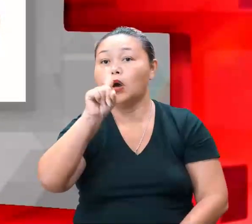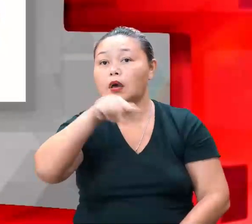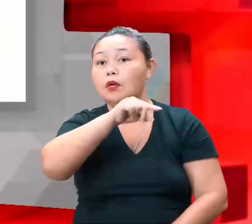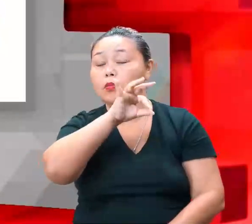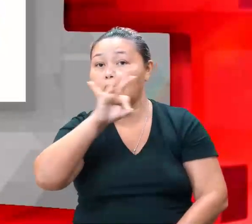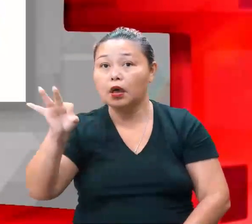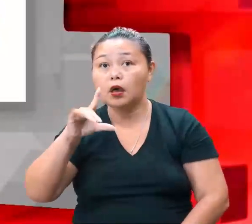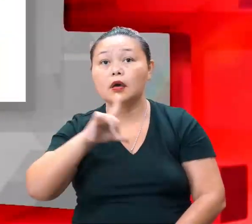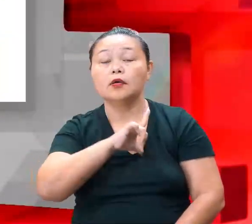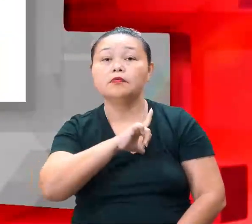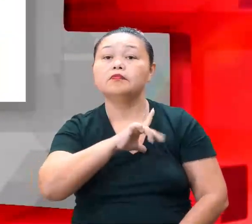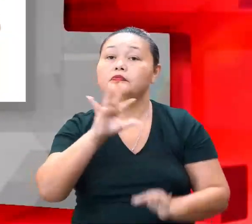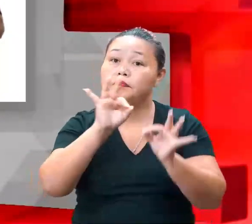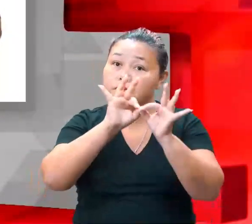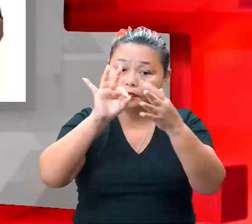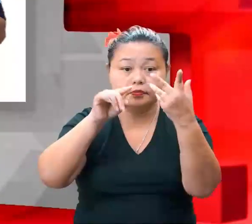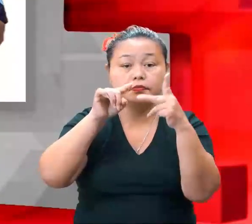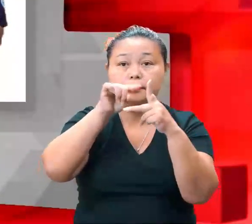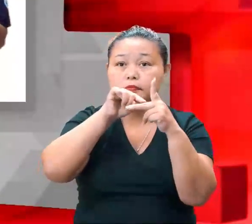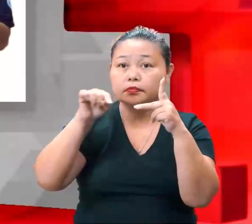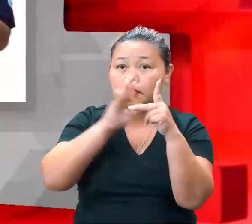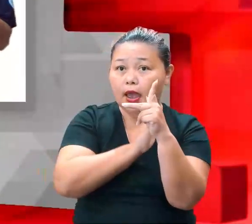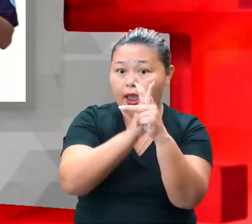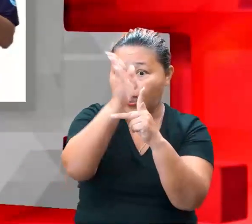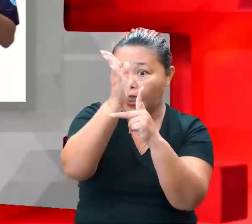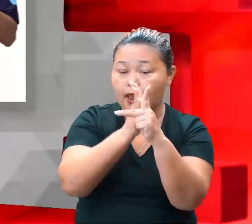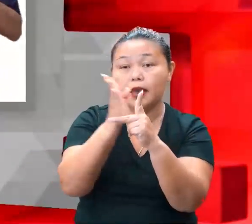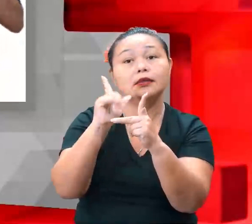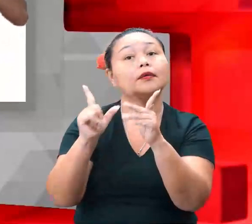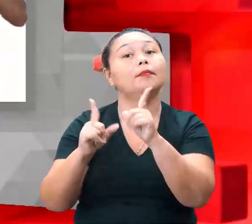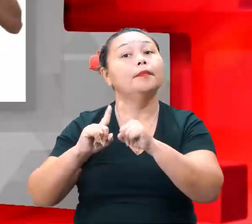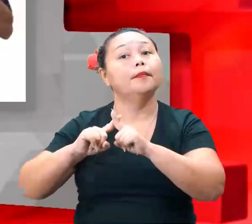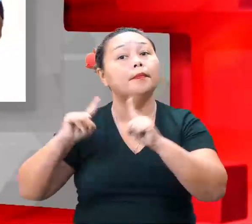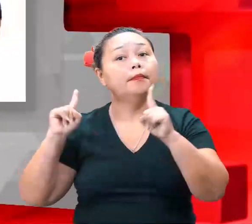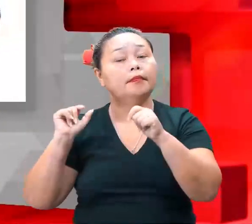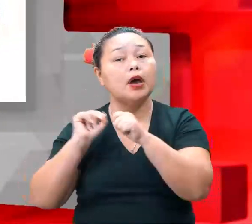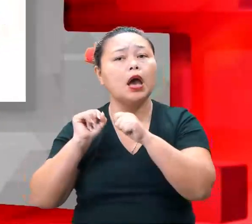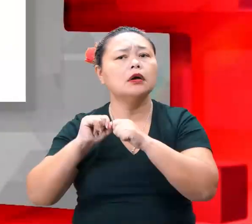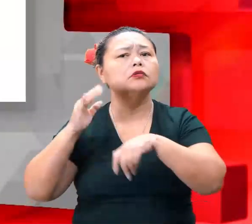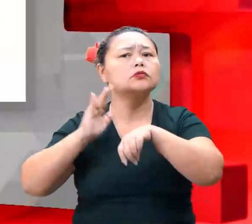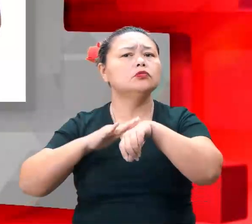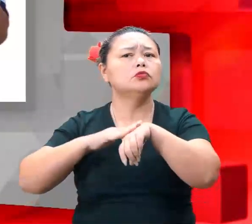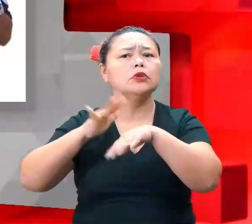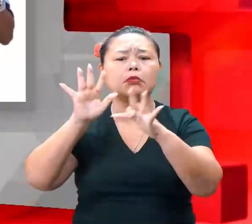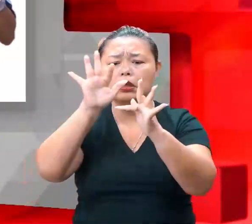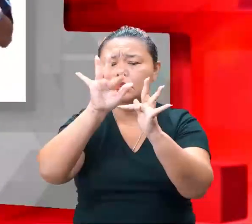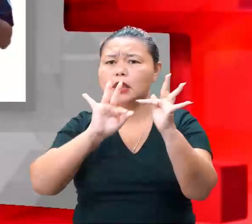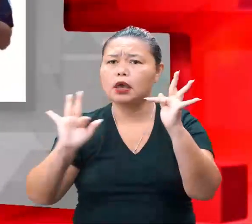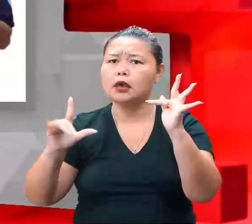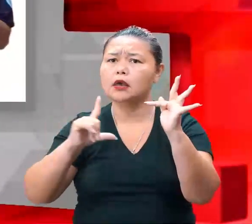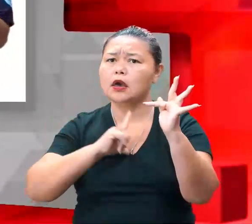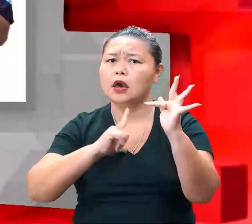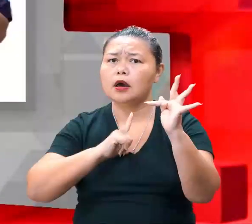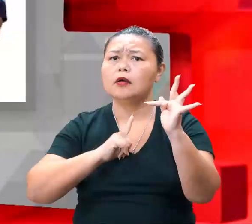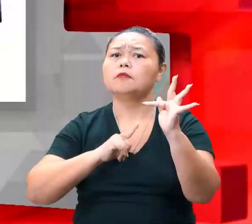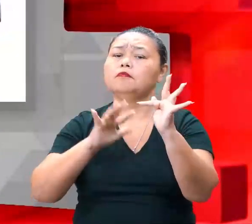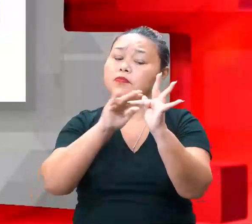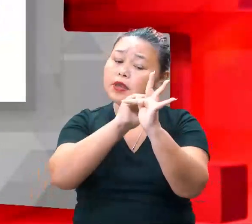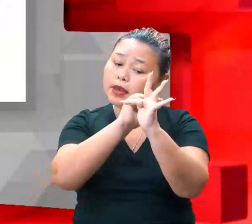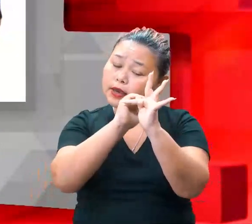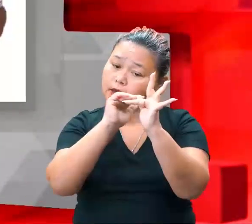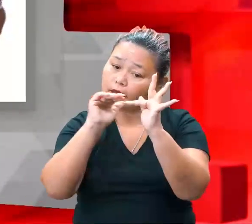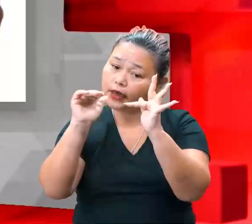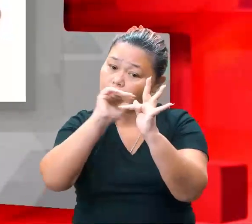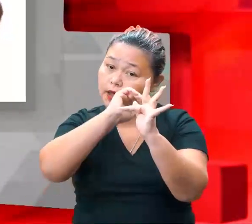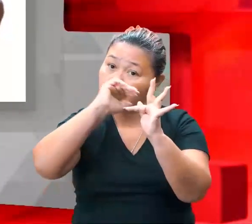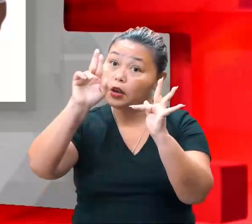nós temos uma reta, realmente. Mas, a priori, como só é uma ideia de função, aquela linha é uma curva. Para nós